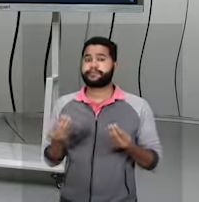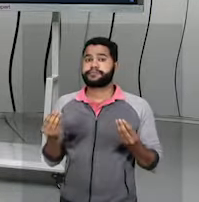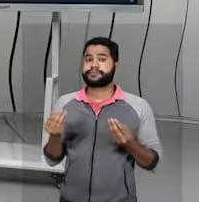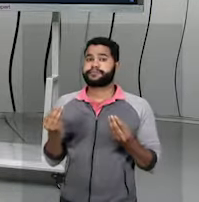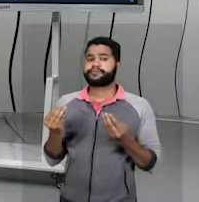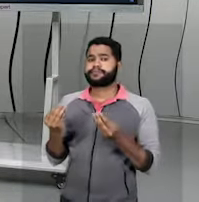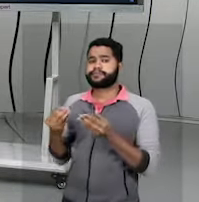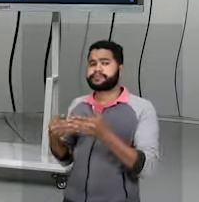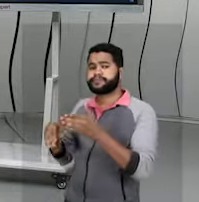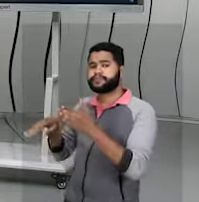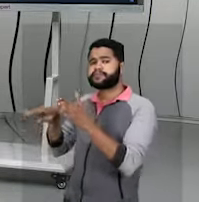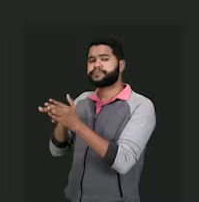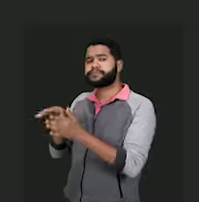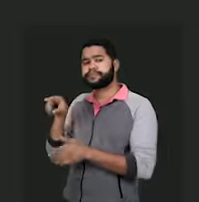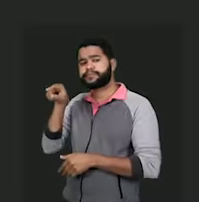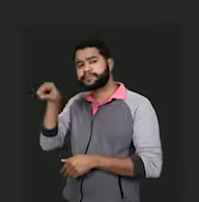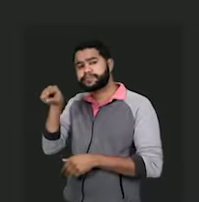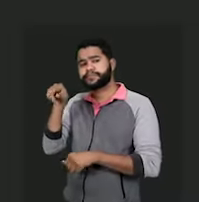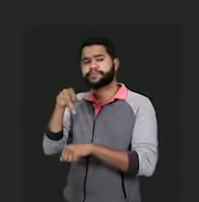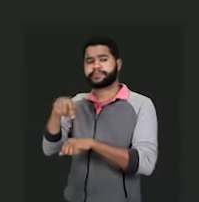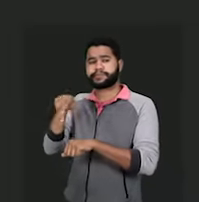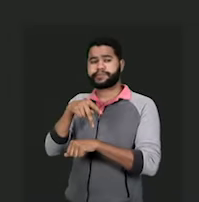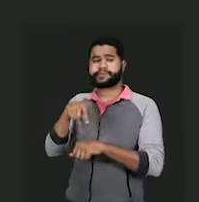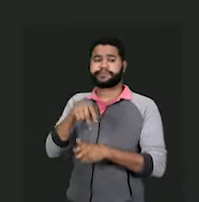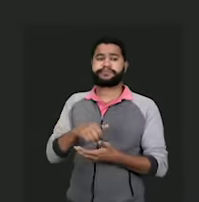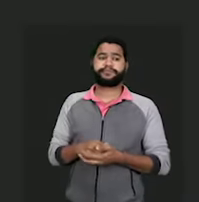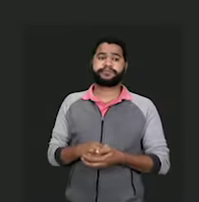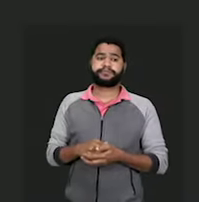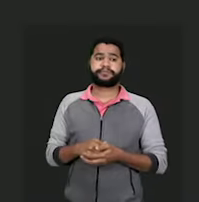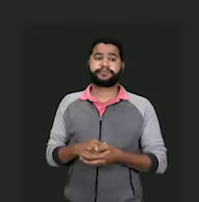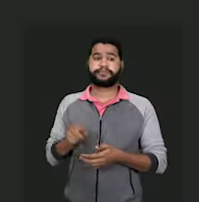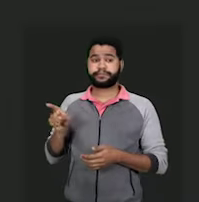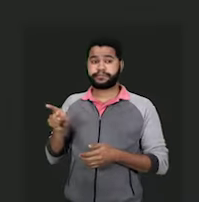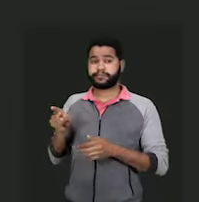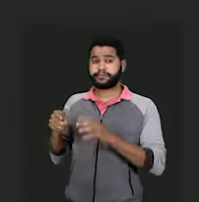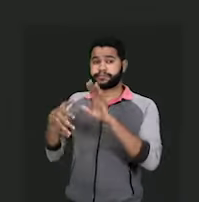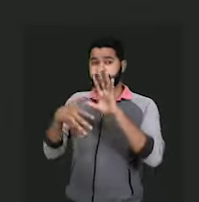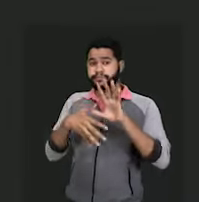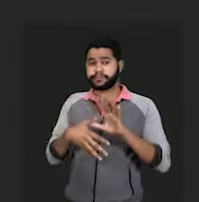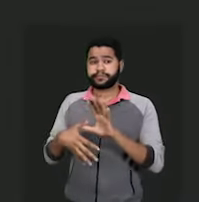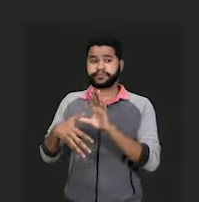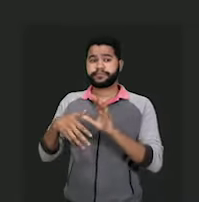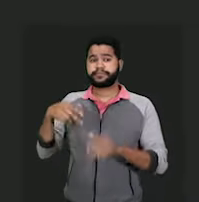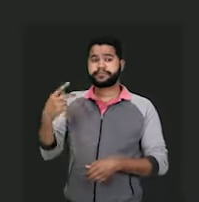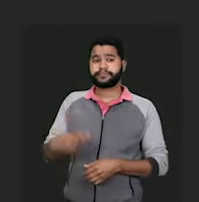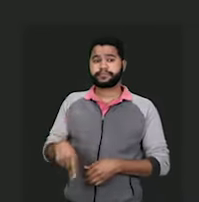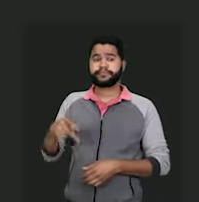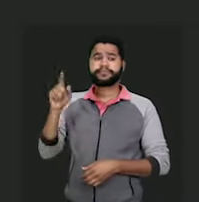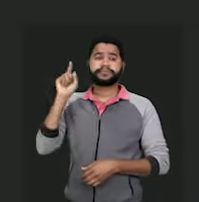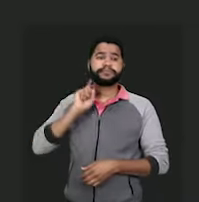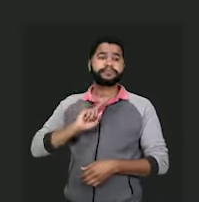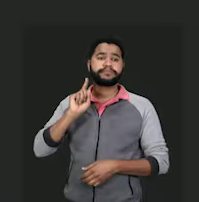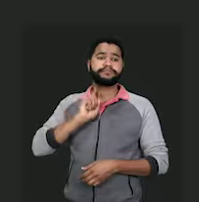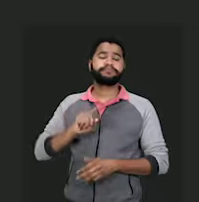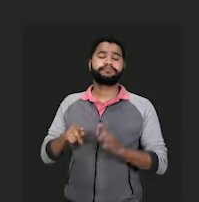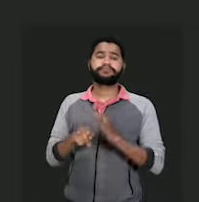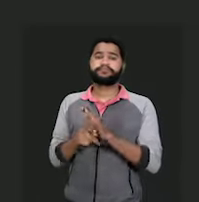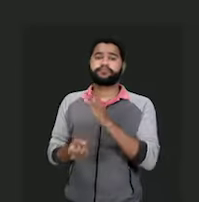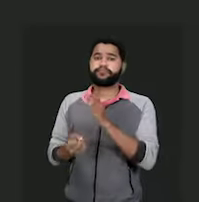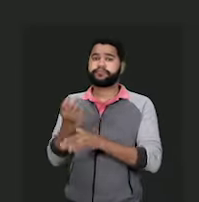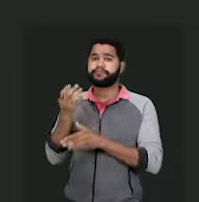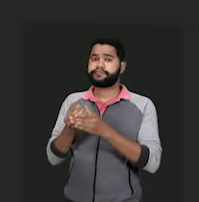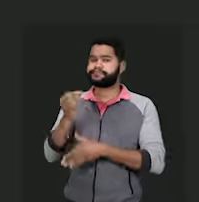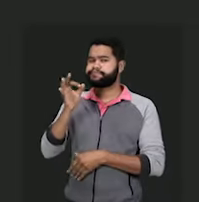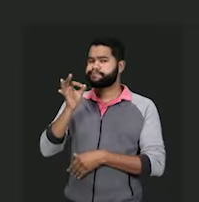vai chegar até o seu destino no mapa fica evidenciado que no estado de Minas Gerais predomina a produção de